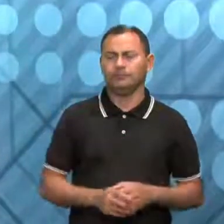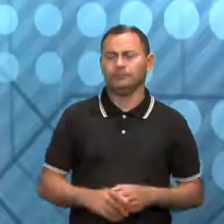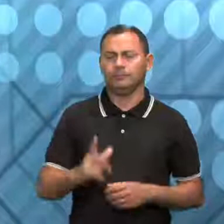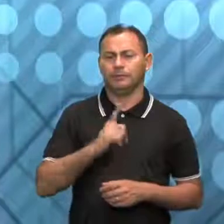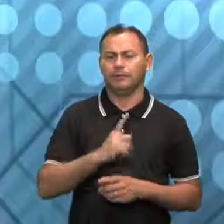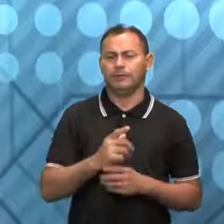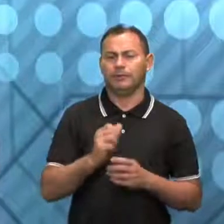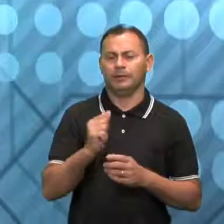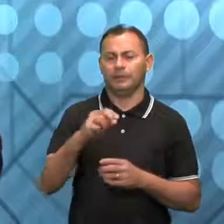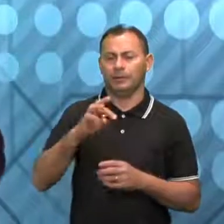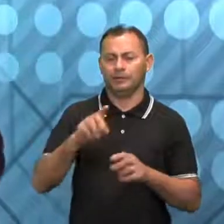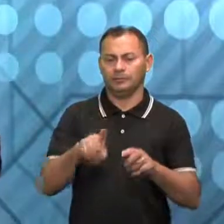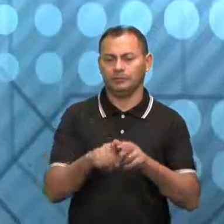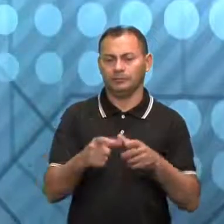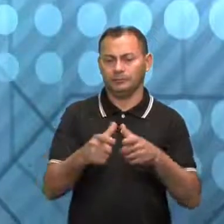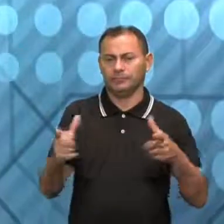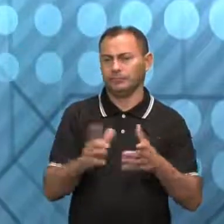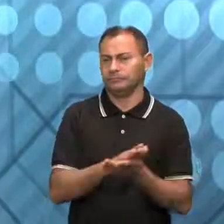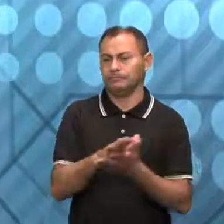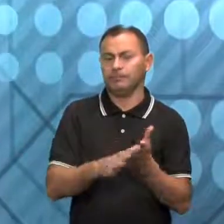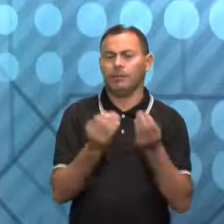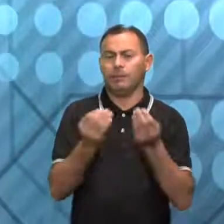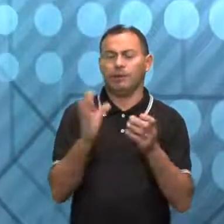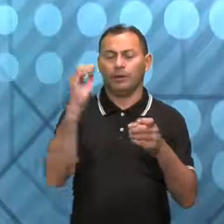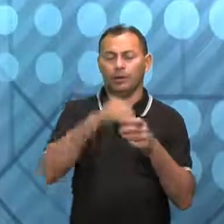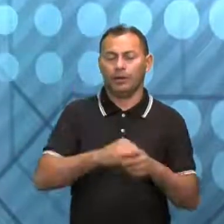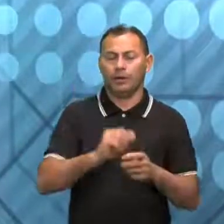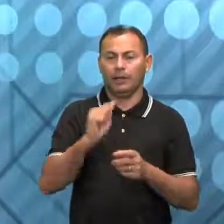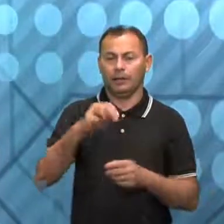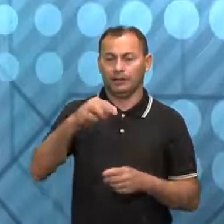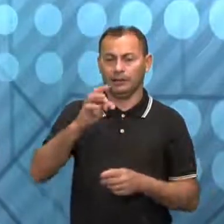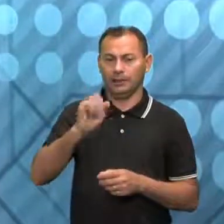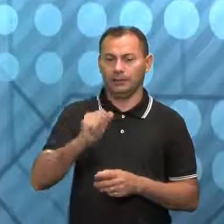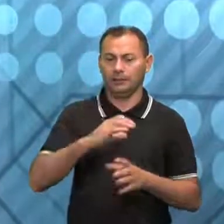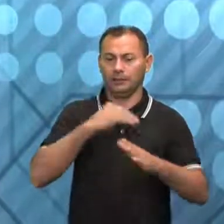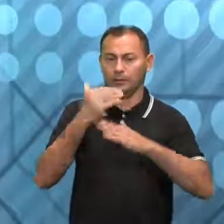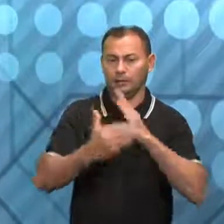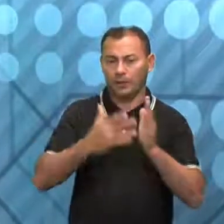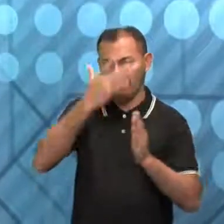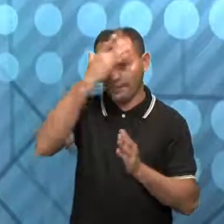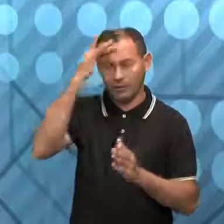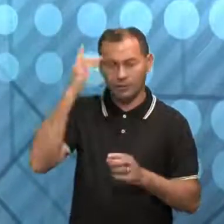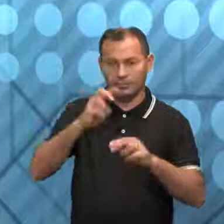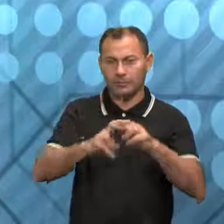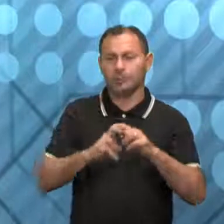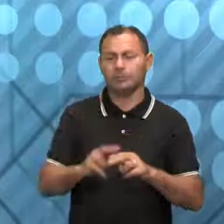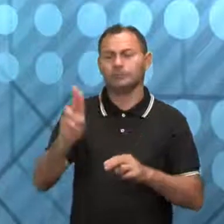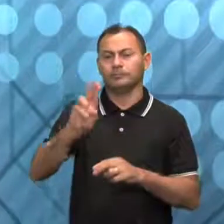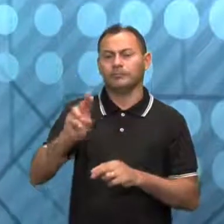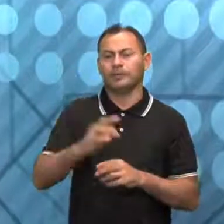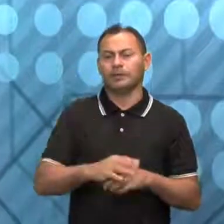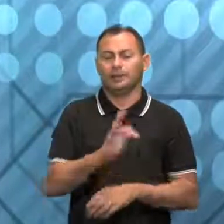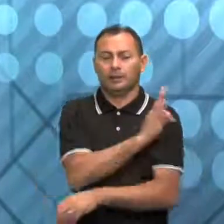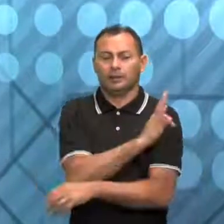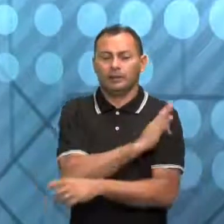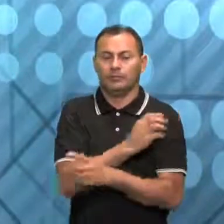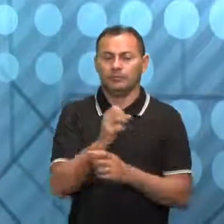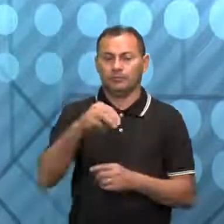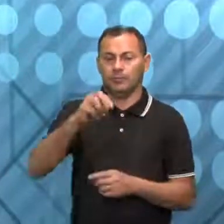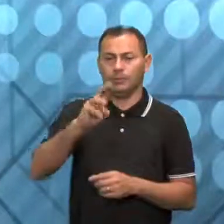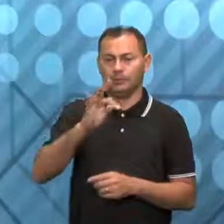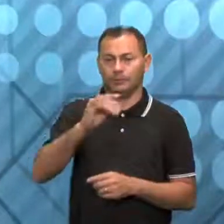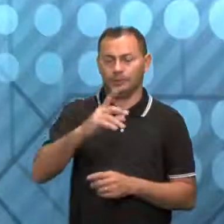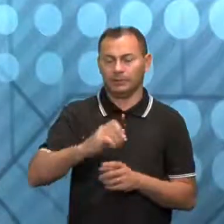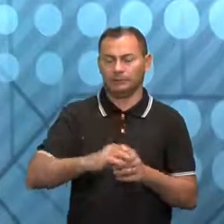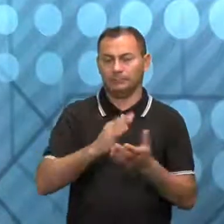Existem antenas de rádio que são gigantescas, então não tem como você colocar antena de rádio para todo mundo. Então, por isso que a gente utiliza essa técnica de multiplexação